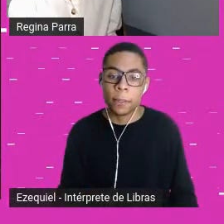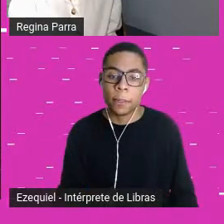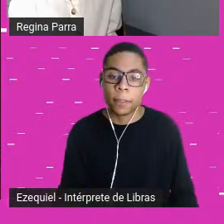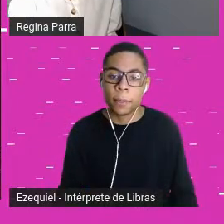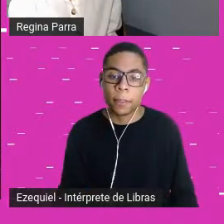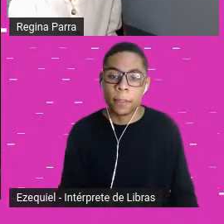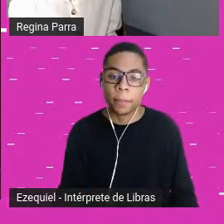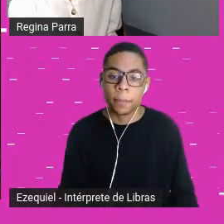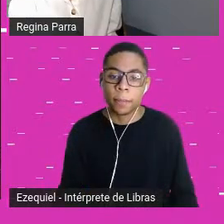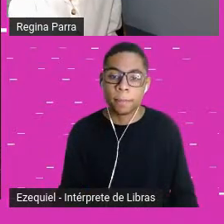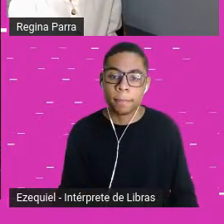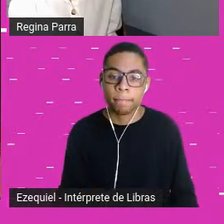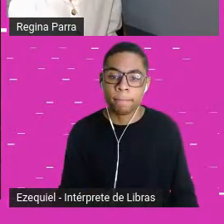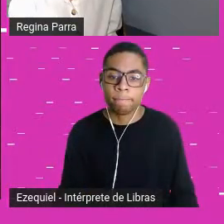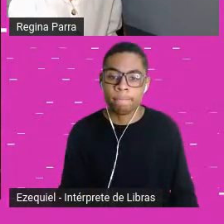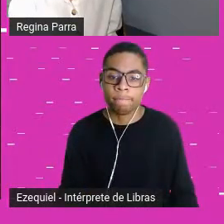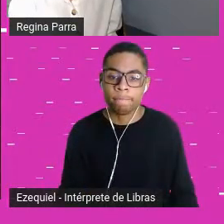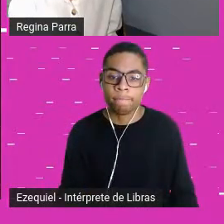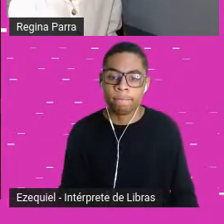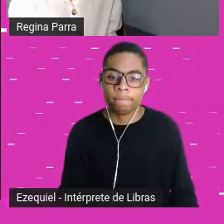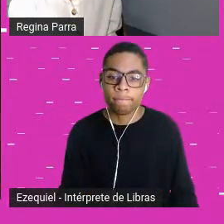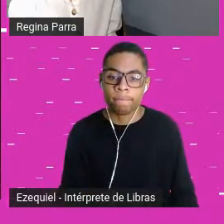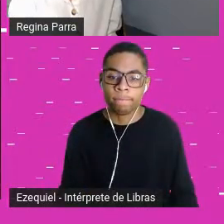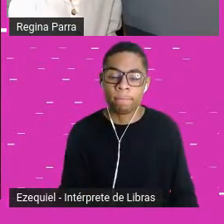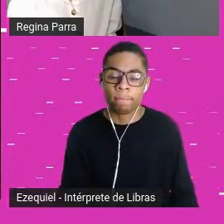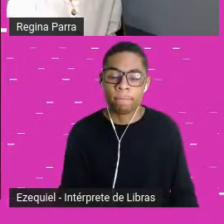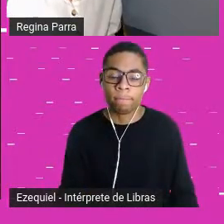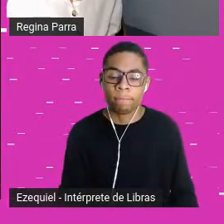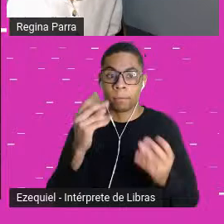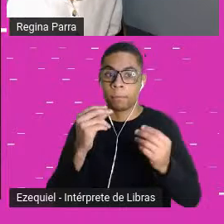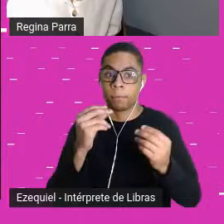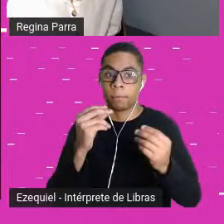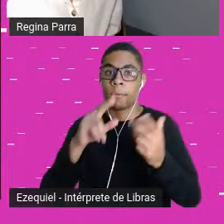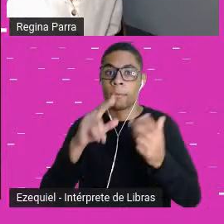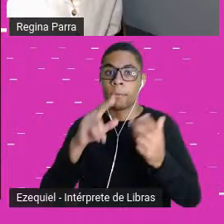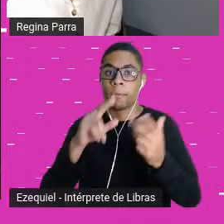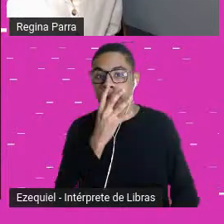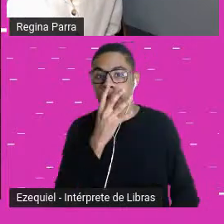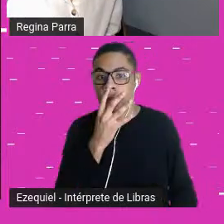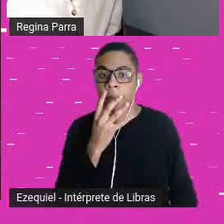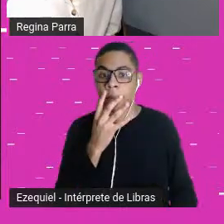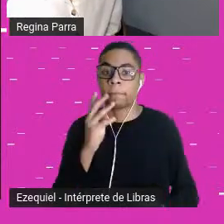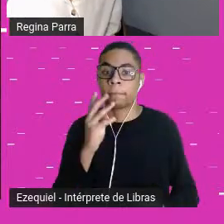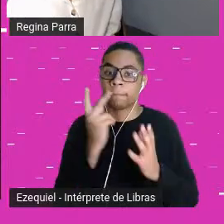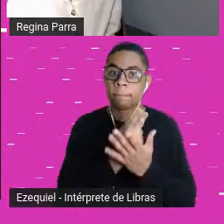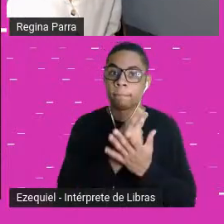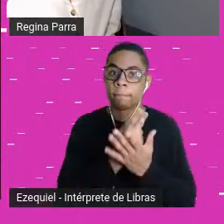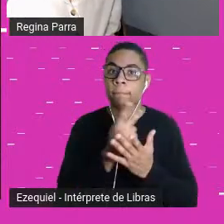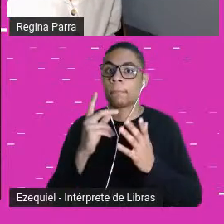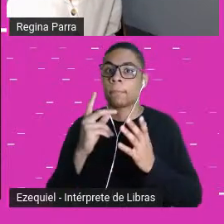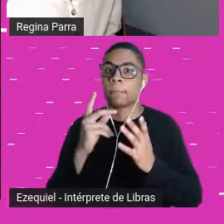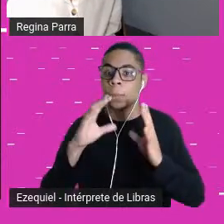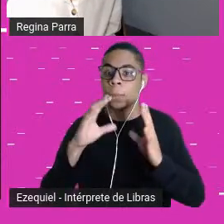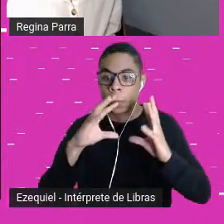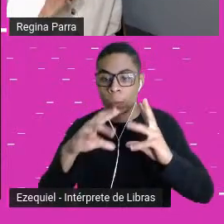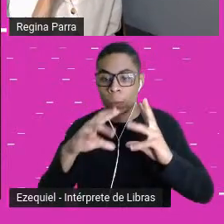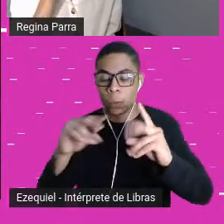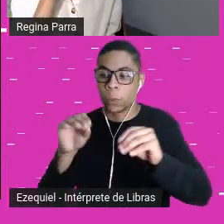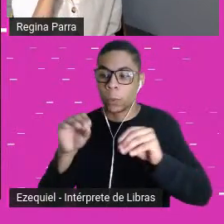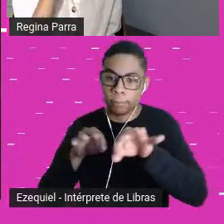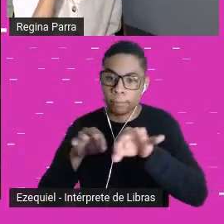incrível e estava acontecendo com toda a sua potência, e eu recebi tudo isso